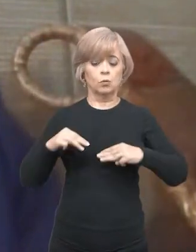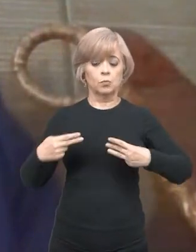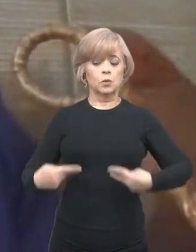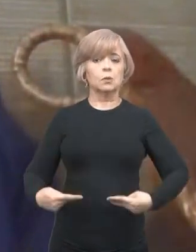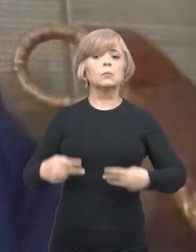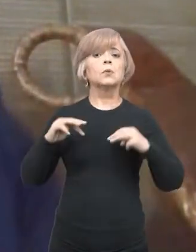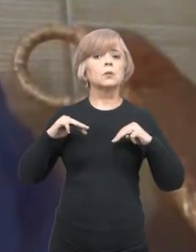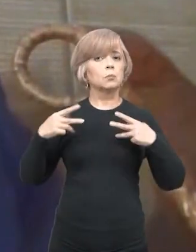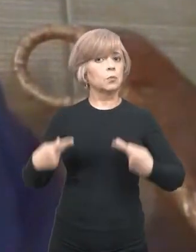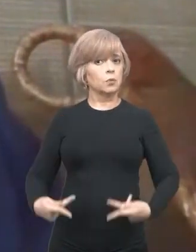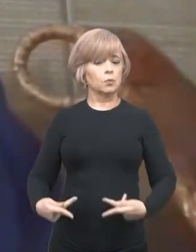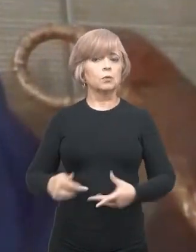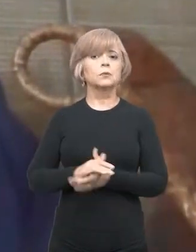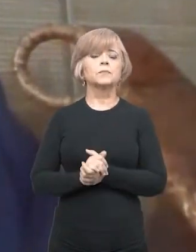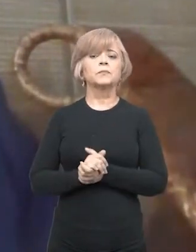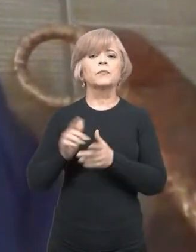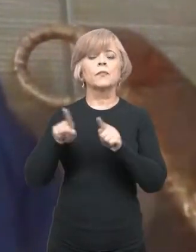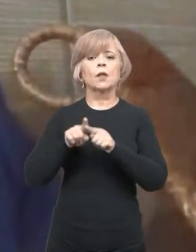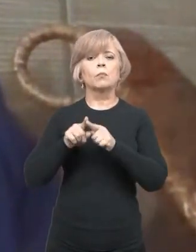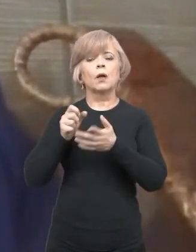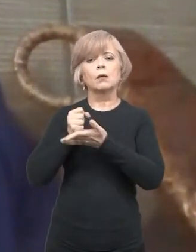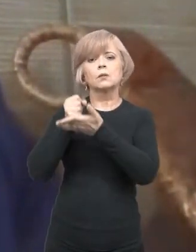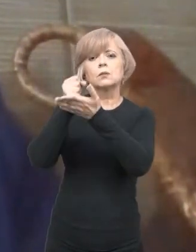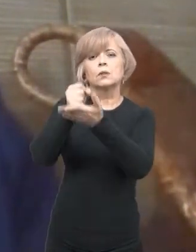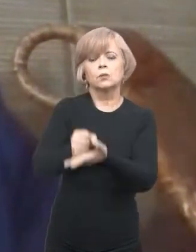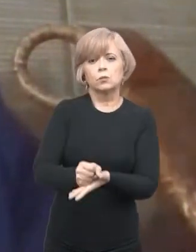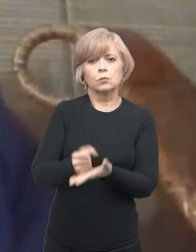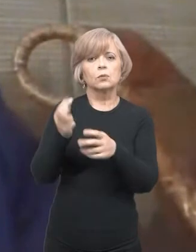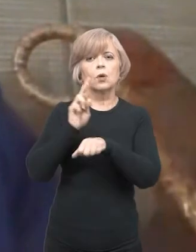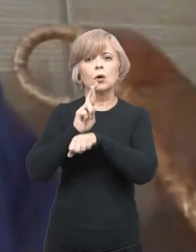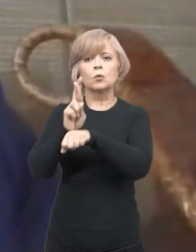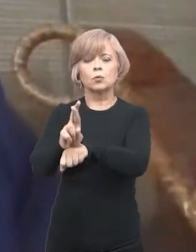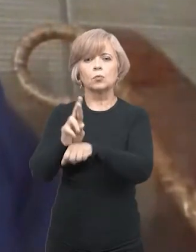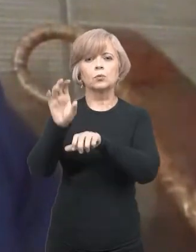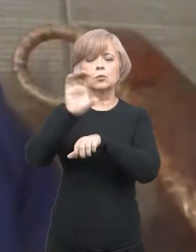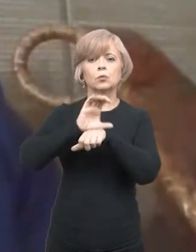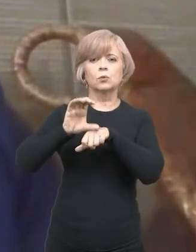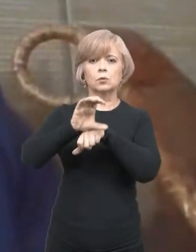do Ministério Público e, no caso da Assessoria de Recurso Constitucional,